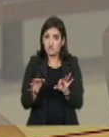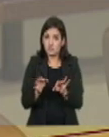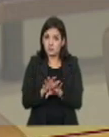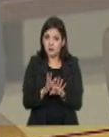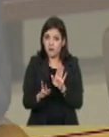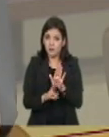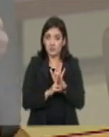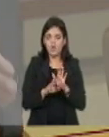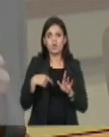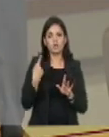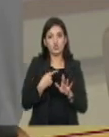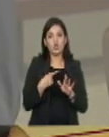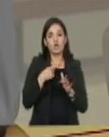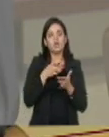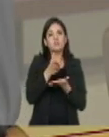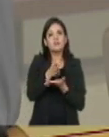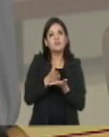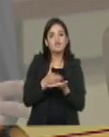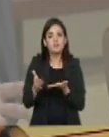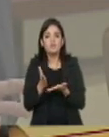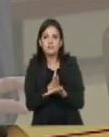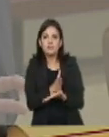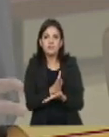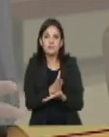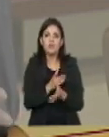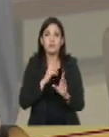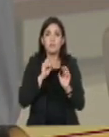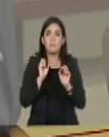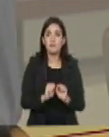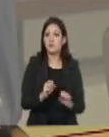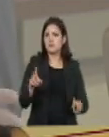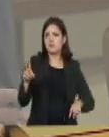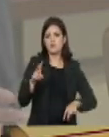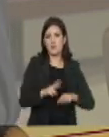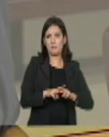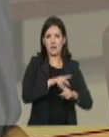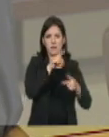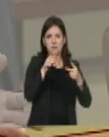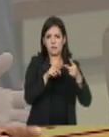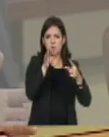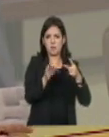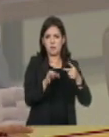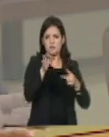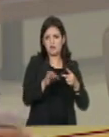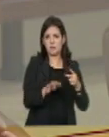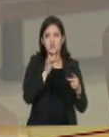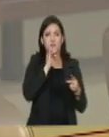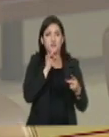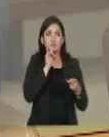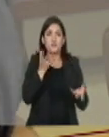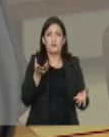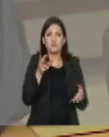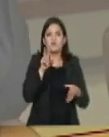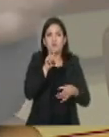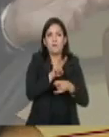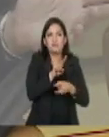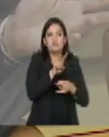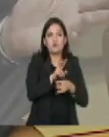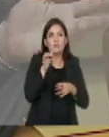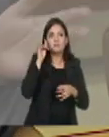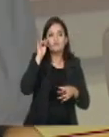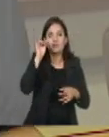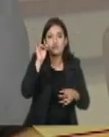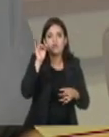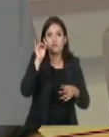mas é claro que pode ser preso em segunda instância, se for caso de prisão preventiva, evidentemente, não de provisória nem